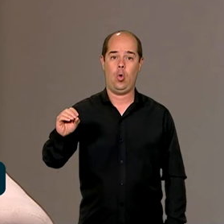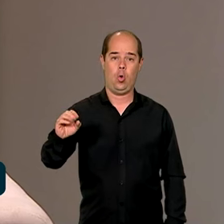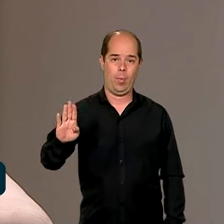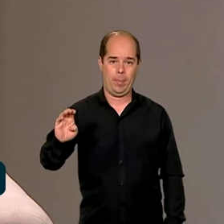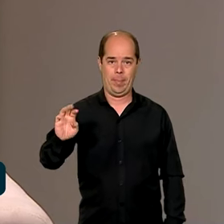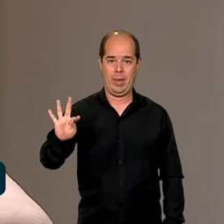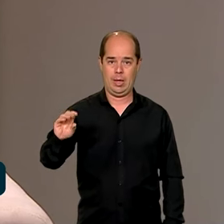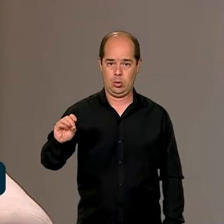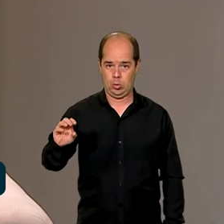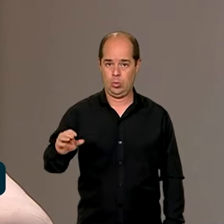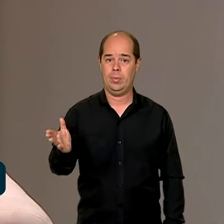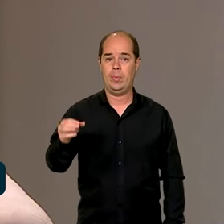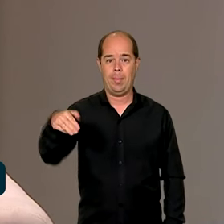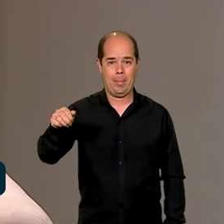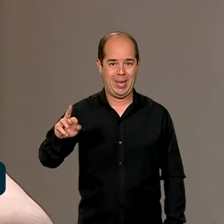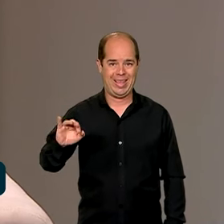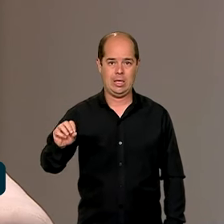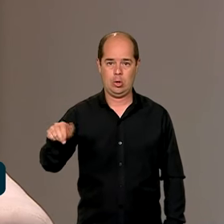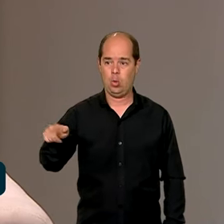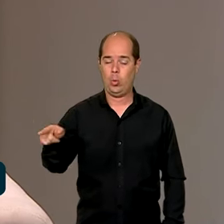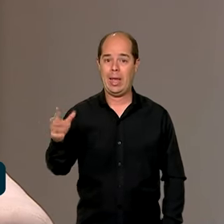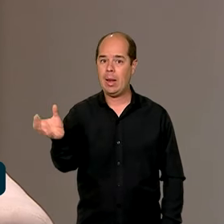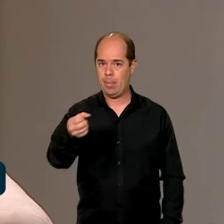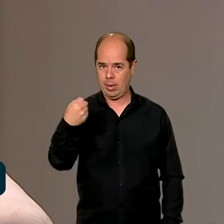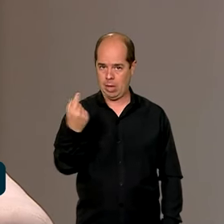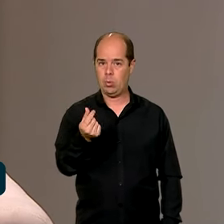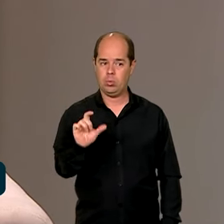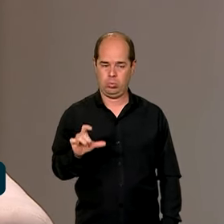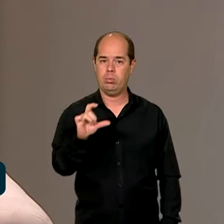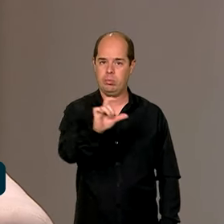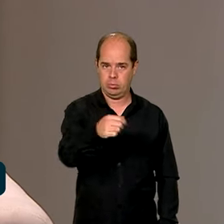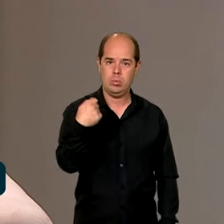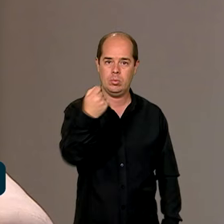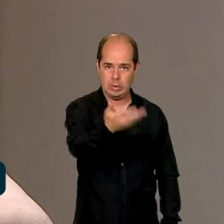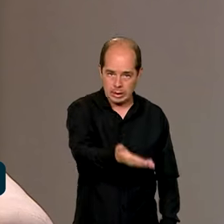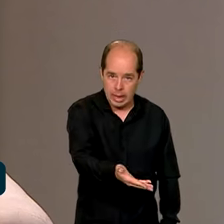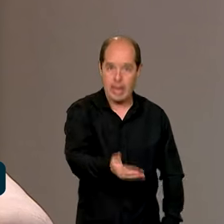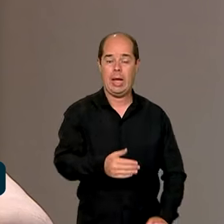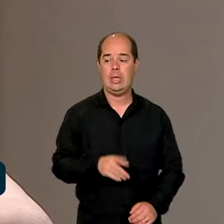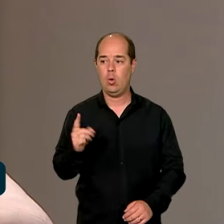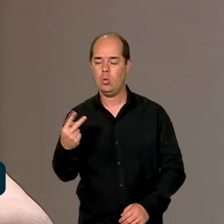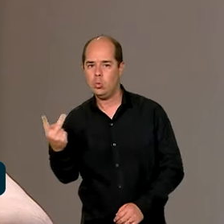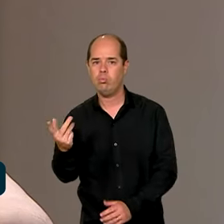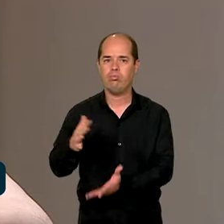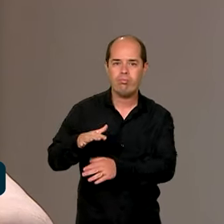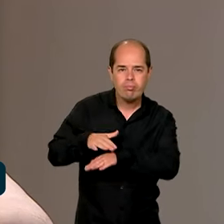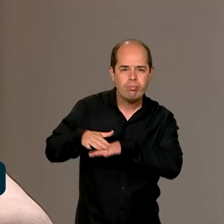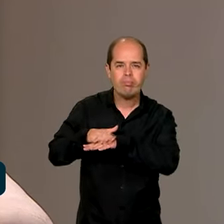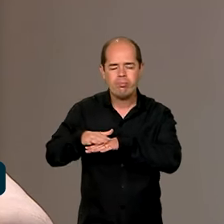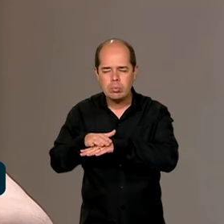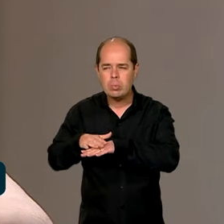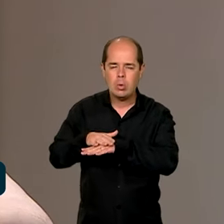agora recentemente a Covid e nós vimos o grande atraso que houve no ensino, nas